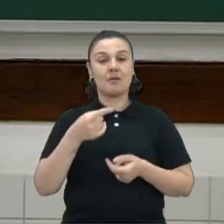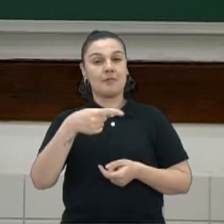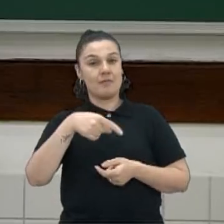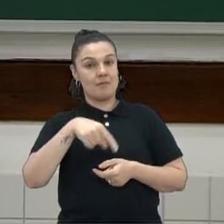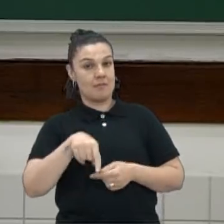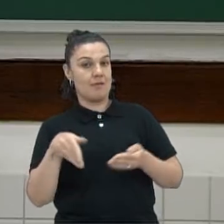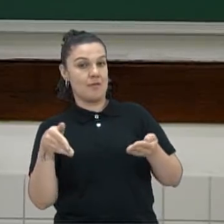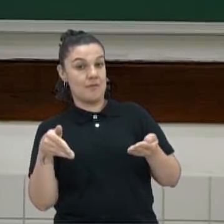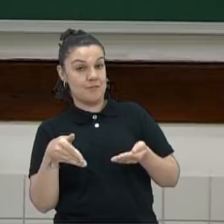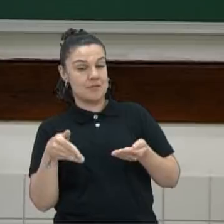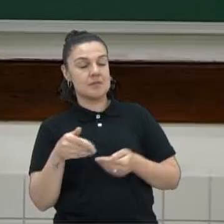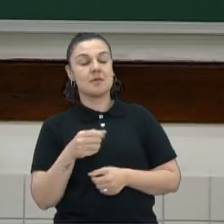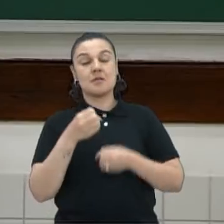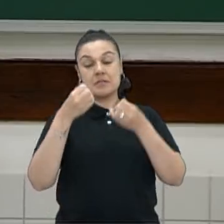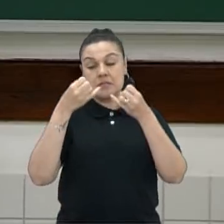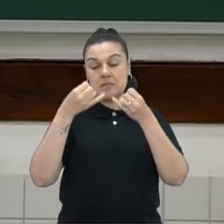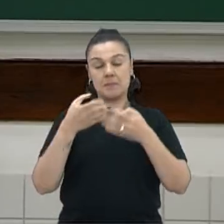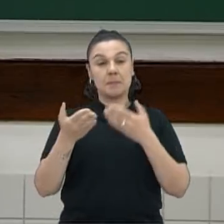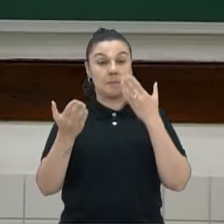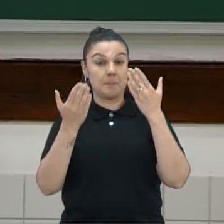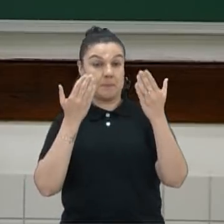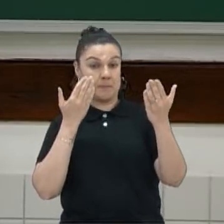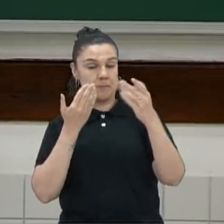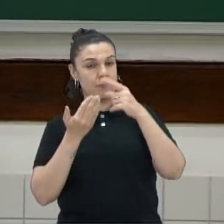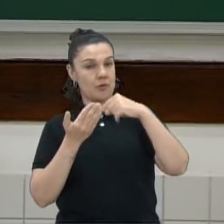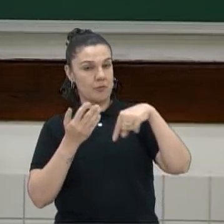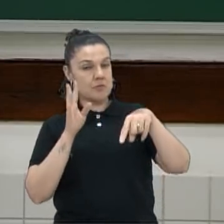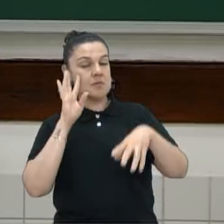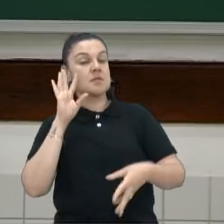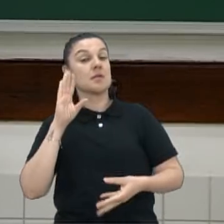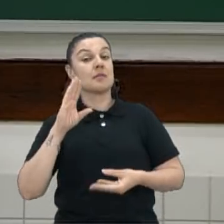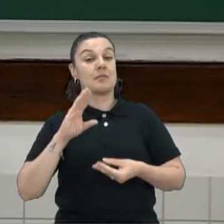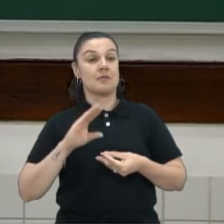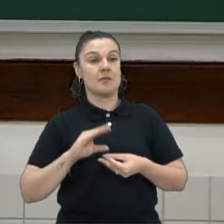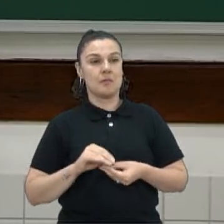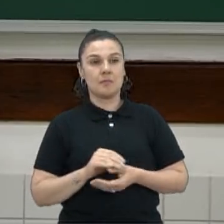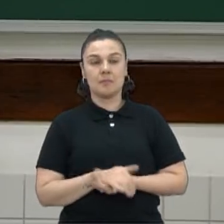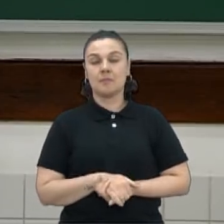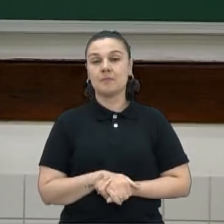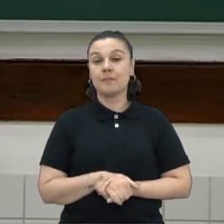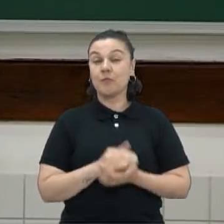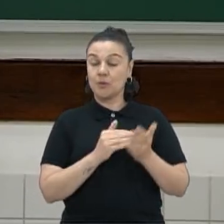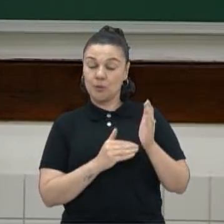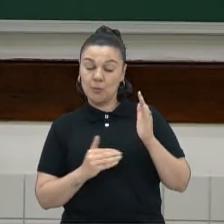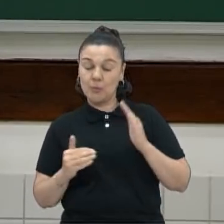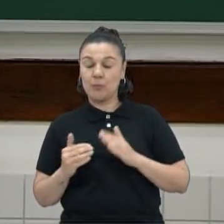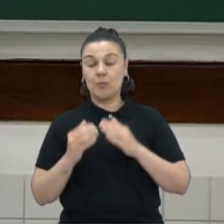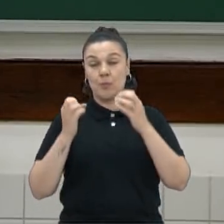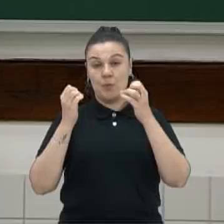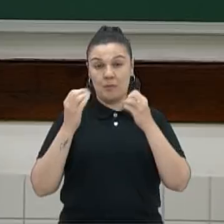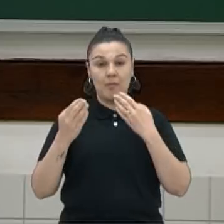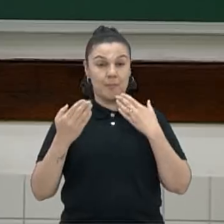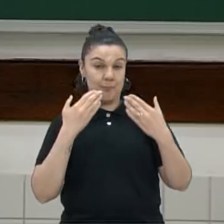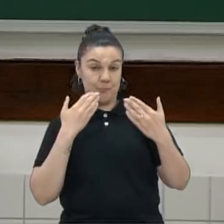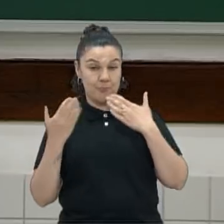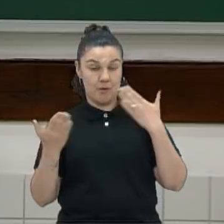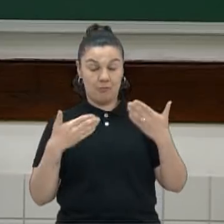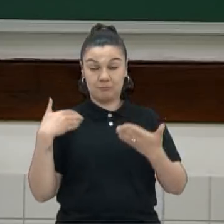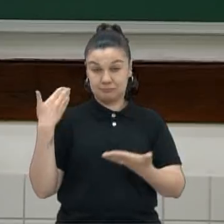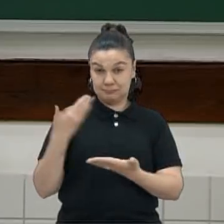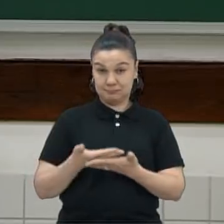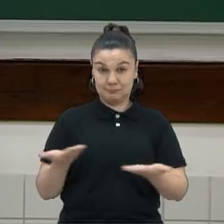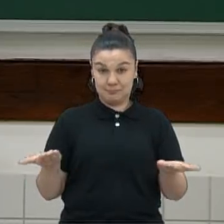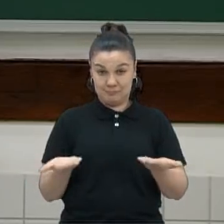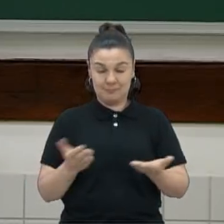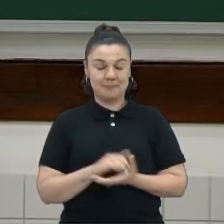Agora, pessoal, vamos verificar se vocês realmente entenderam tudo aquilo que a gente está conversando ao longo dessa